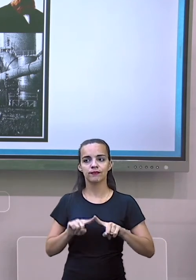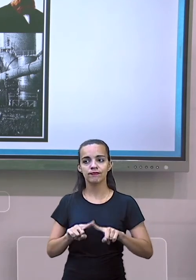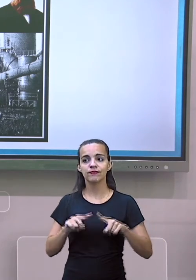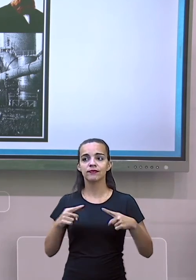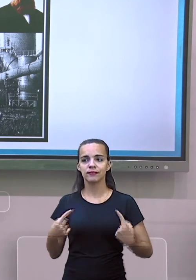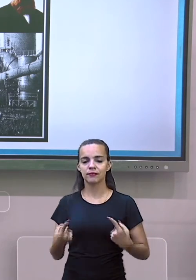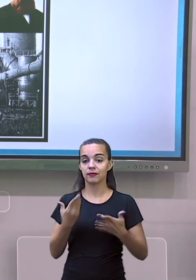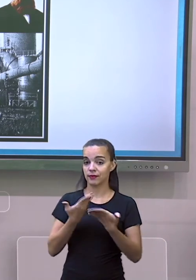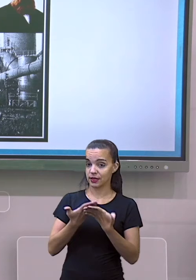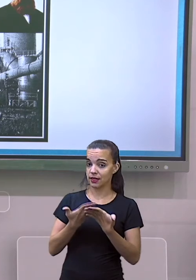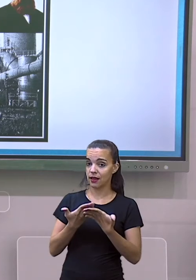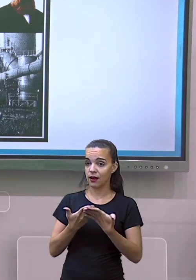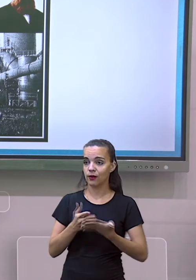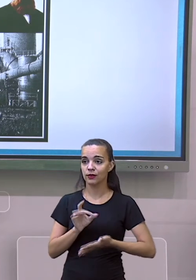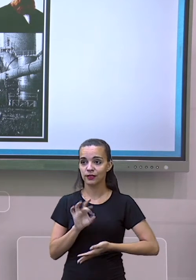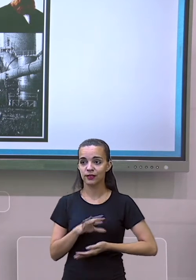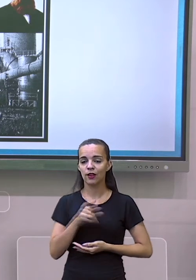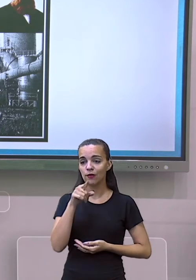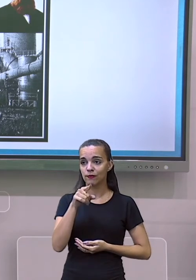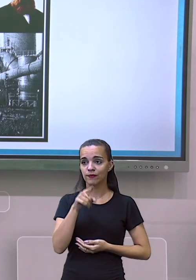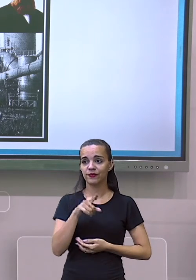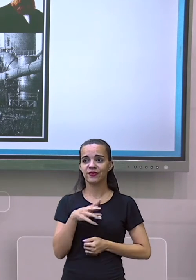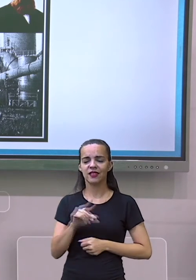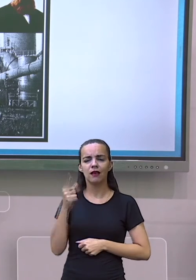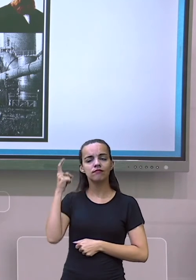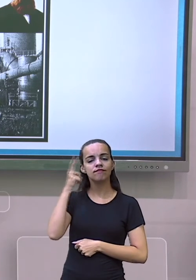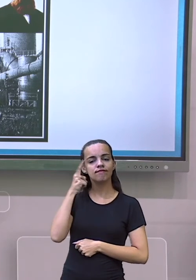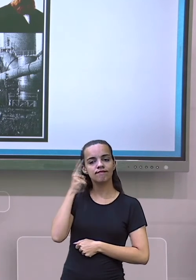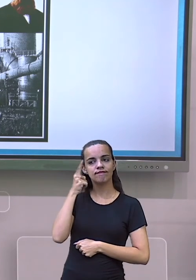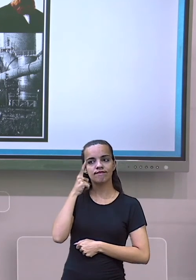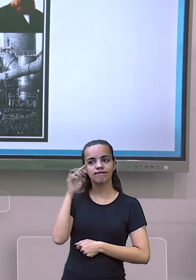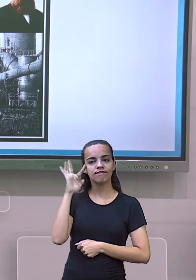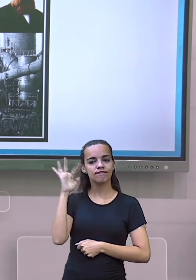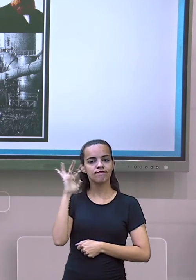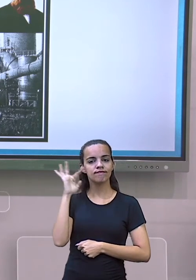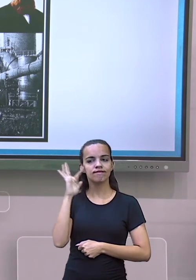a aula. Vocês que vão pensar